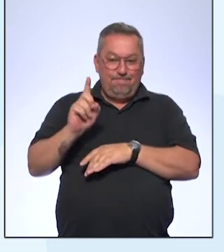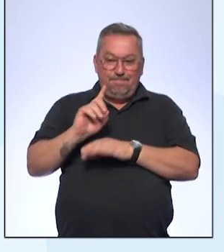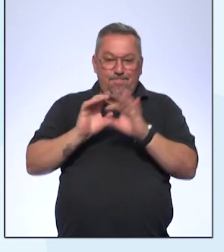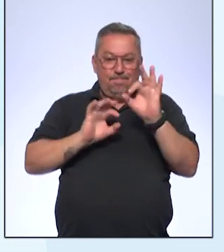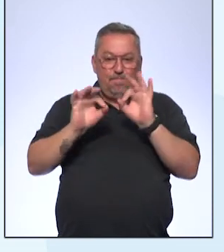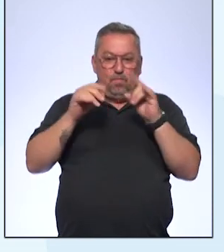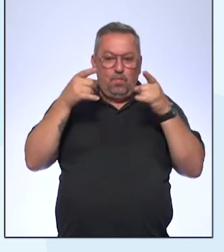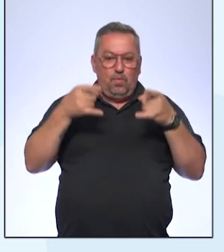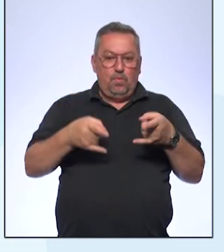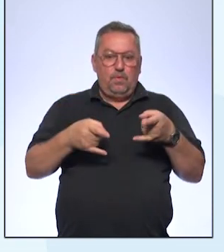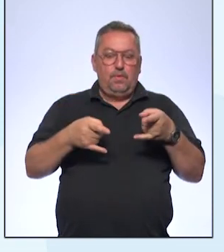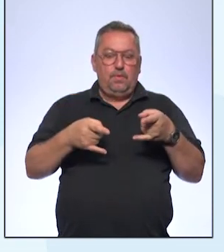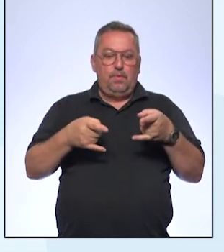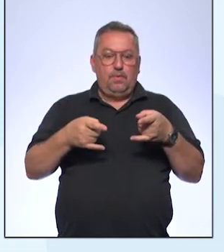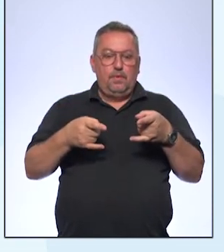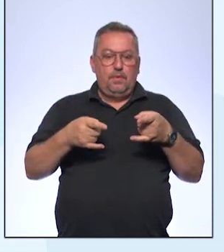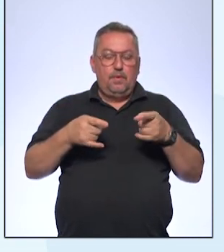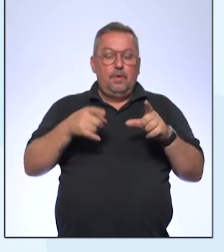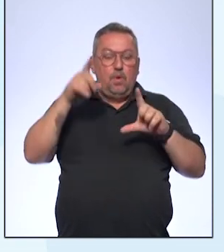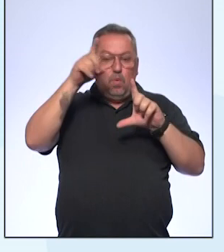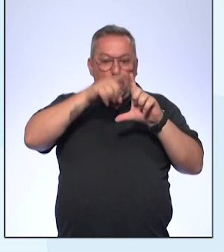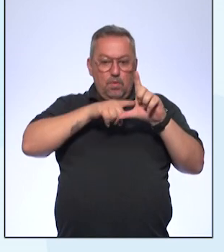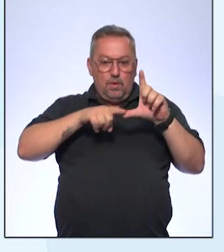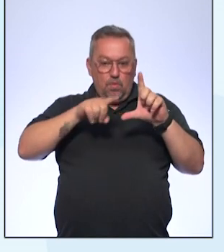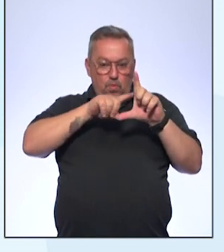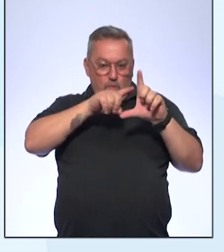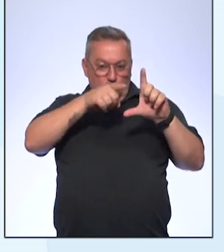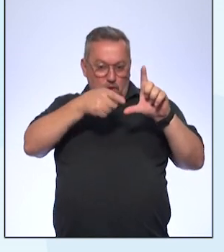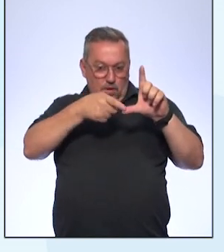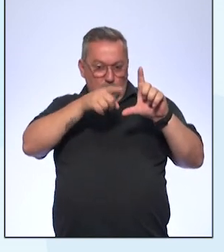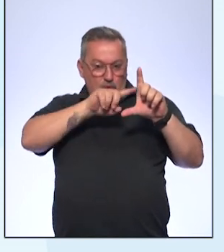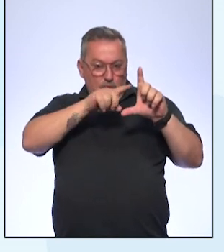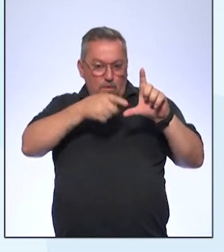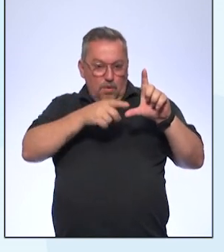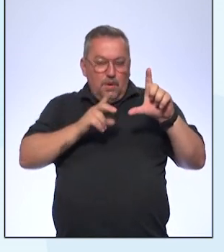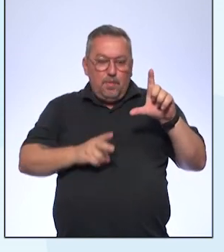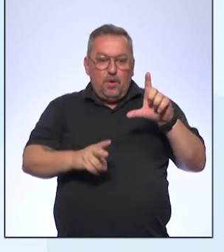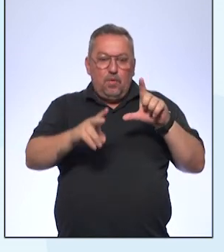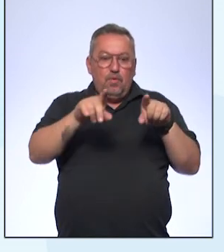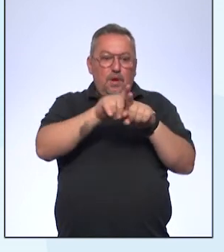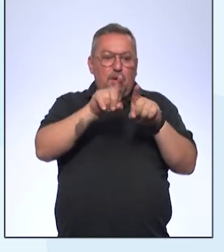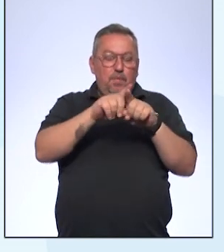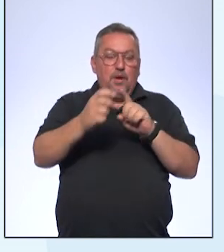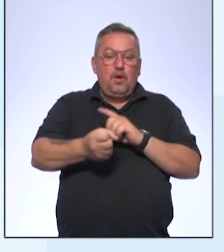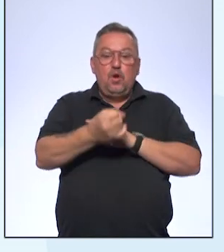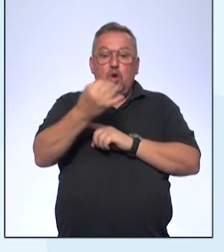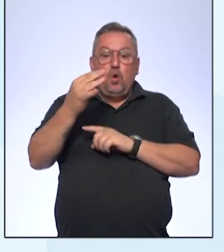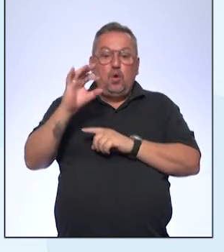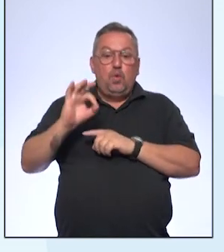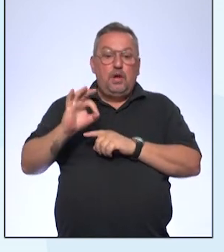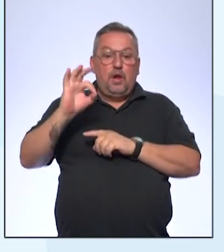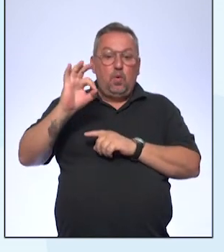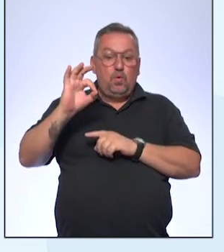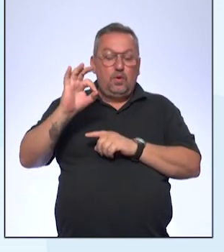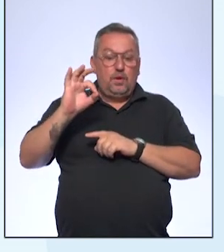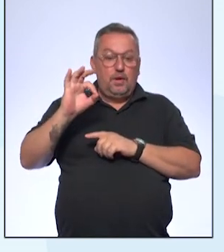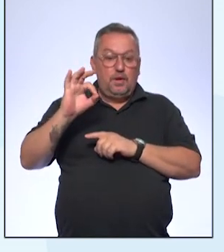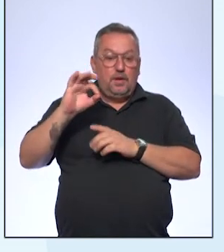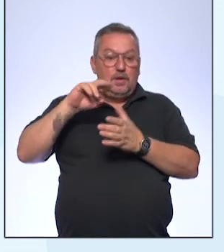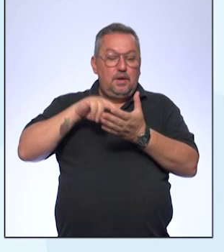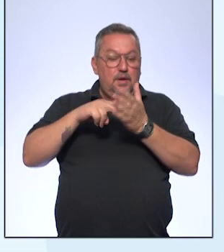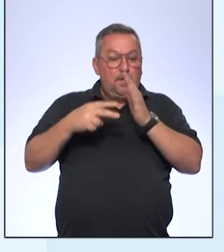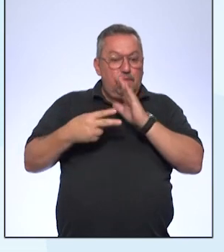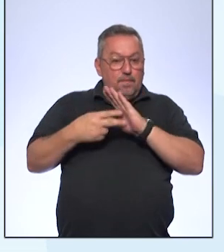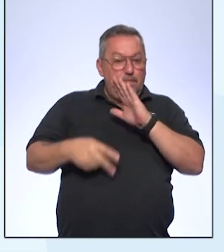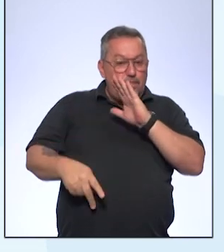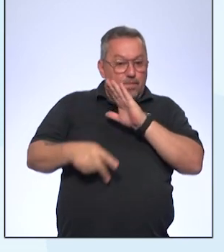Eu quero saber, então, quantos ângulos, qual é o ângulo, né? E, para continuar, e quantos graus corresponde à parte